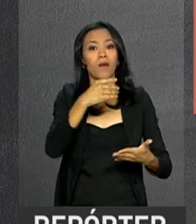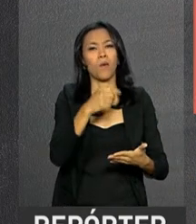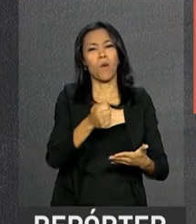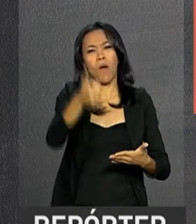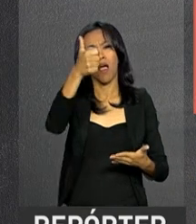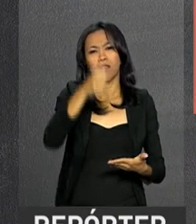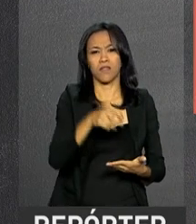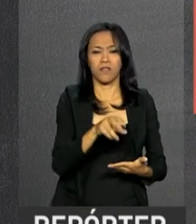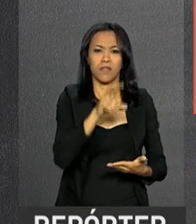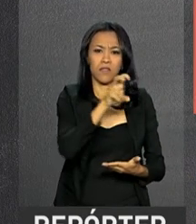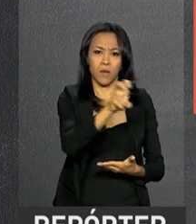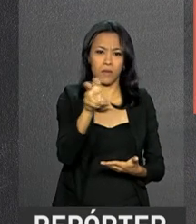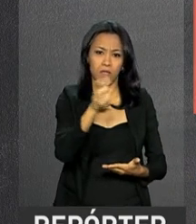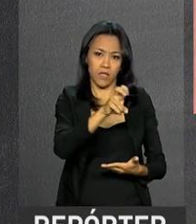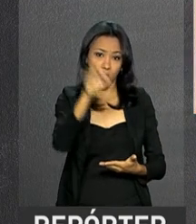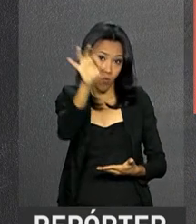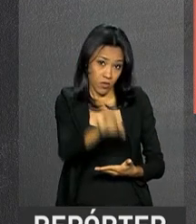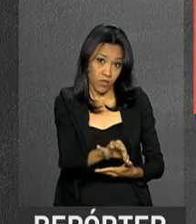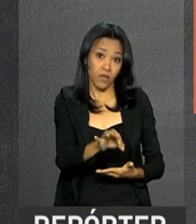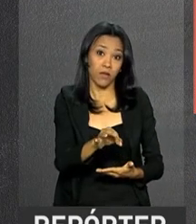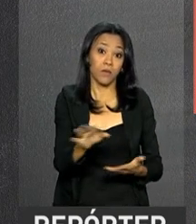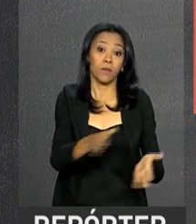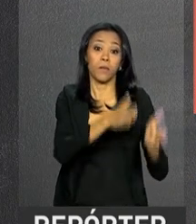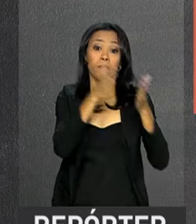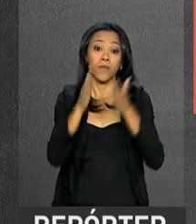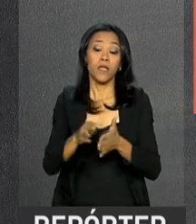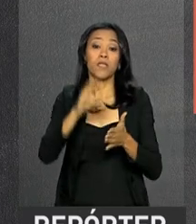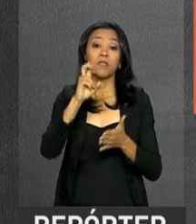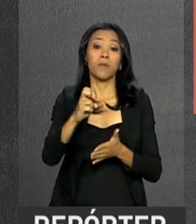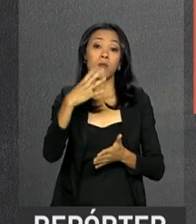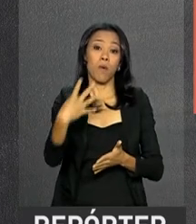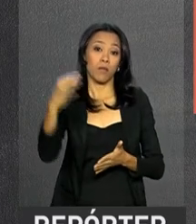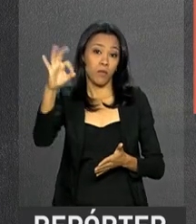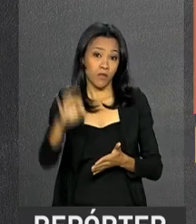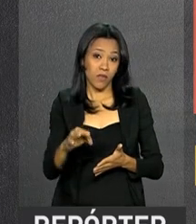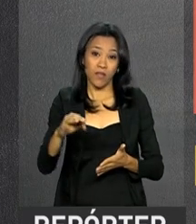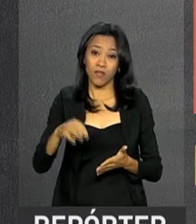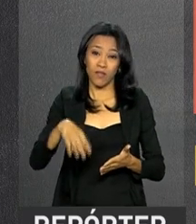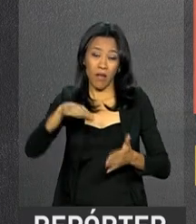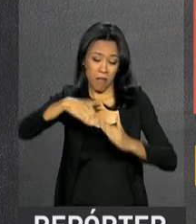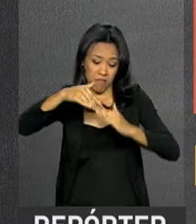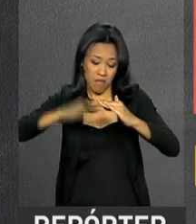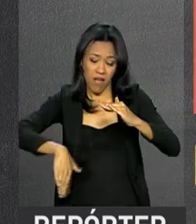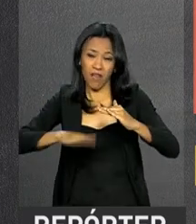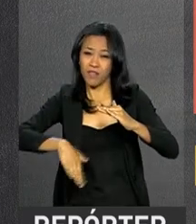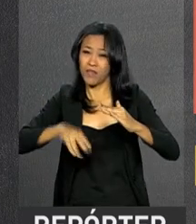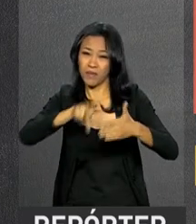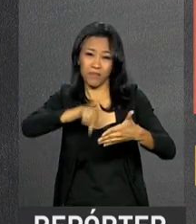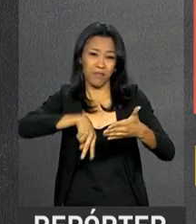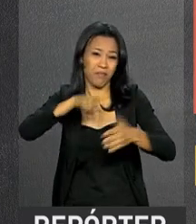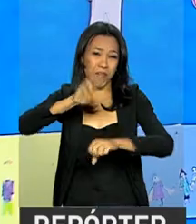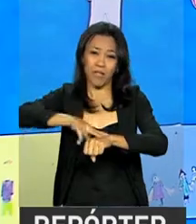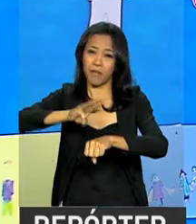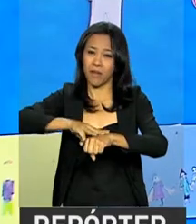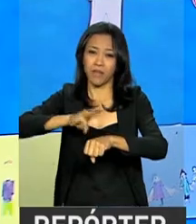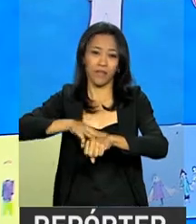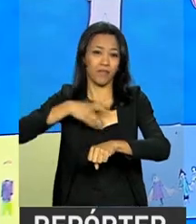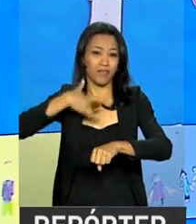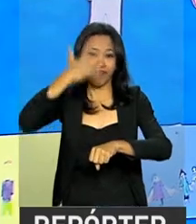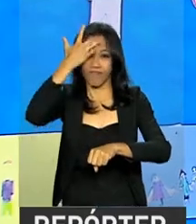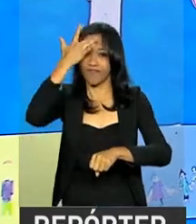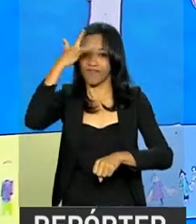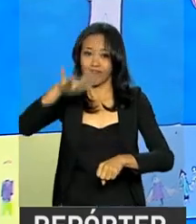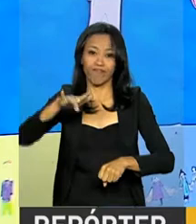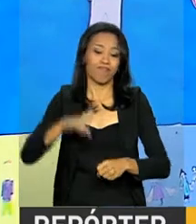quase 55% e 54% estão com desempenho abaixo do esperado em matemática na avaliação